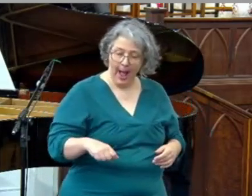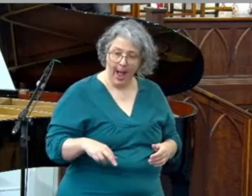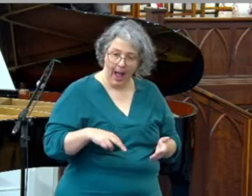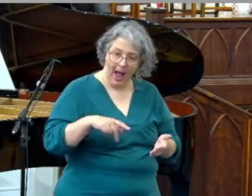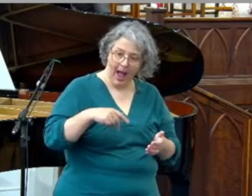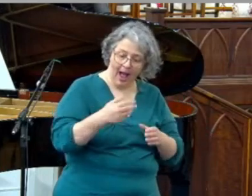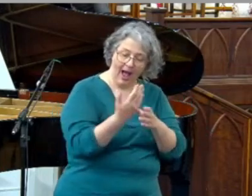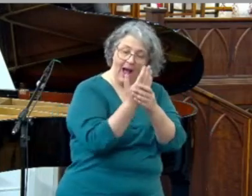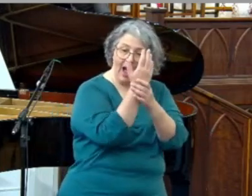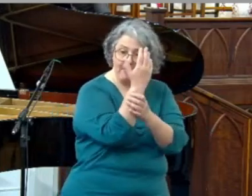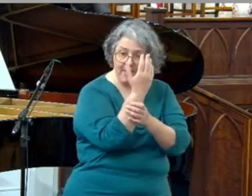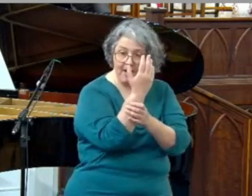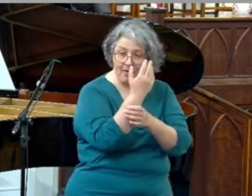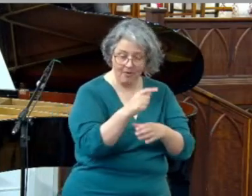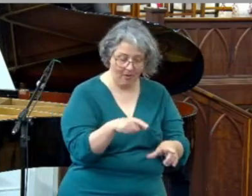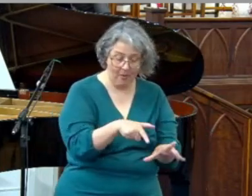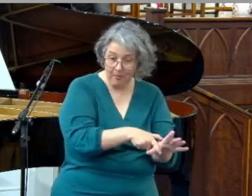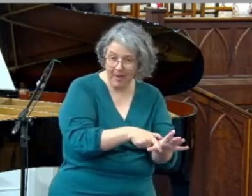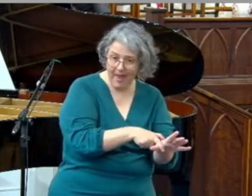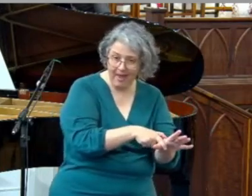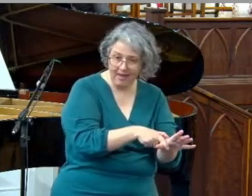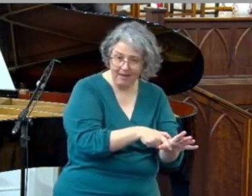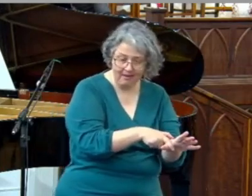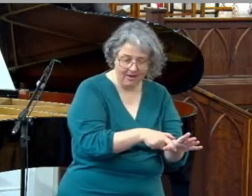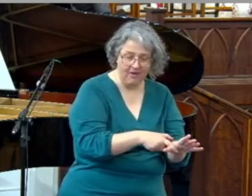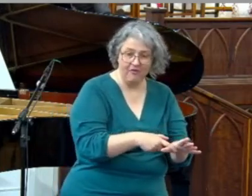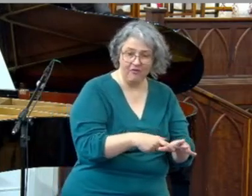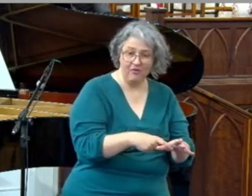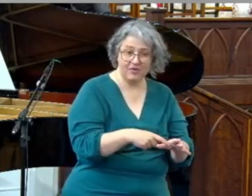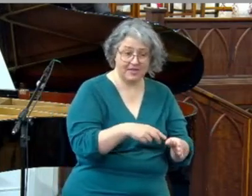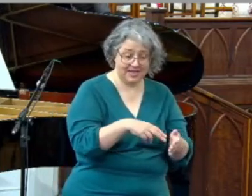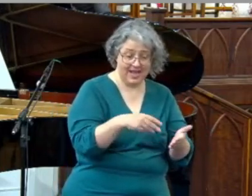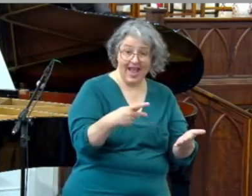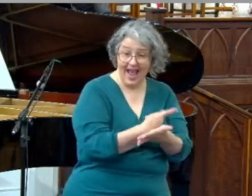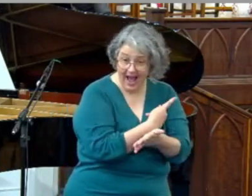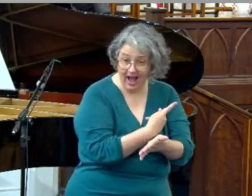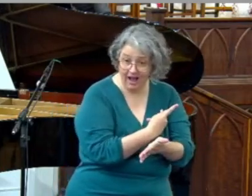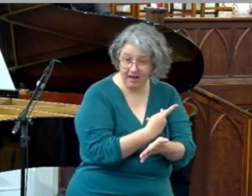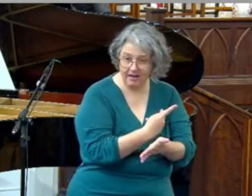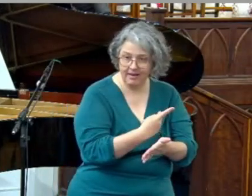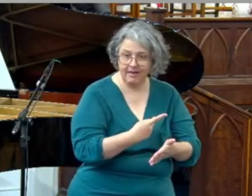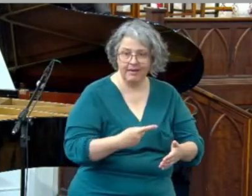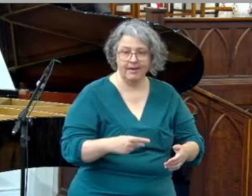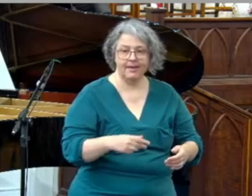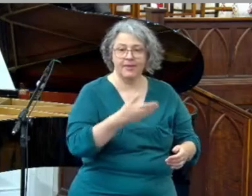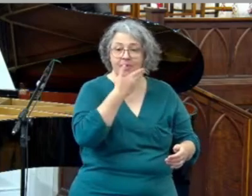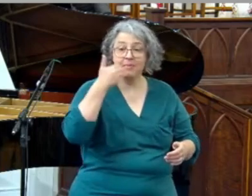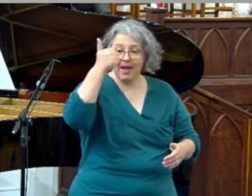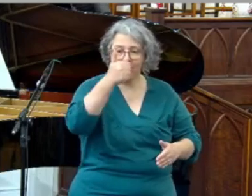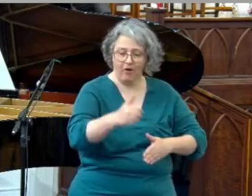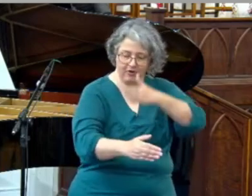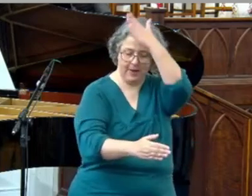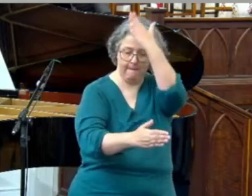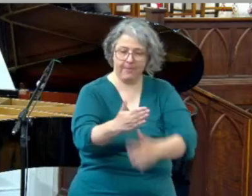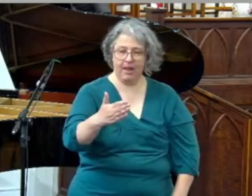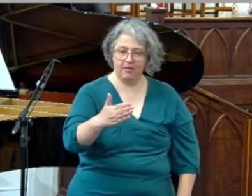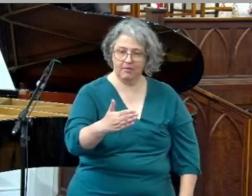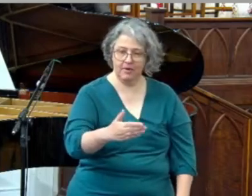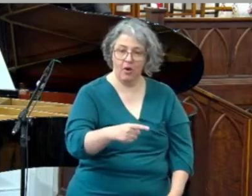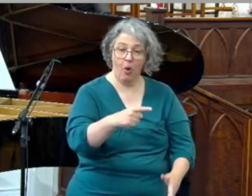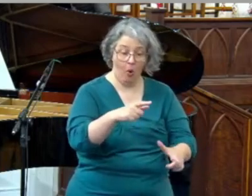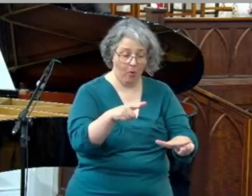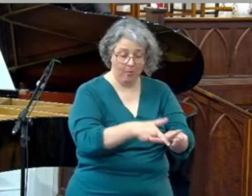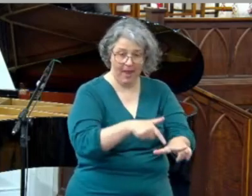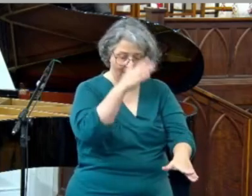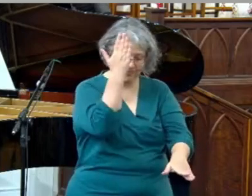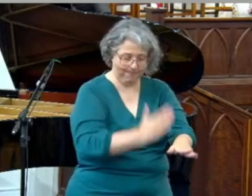corte-o e jogue fora. Pois é melhor você entrar na vida manco e aleijado do que tendo 2 mãos